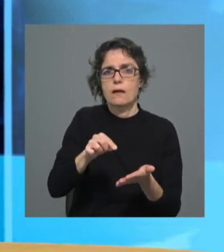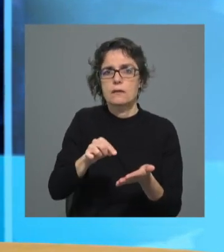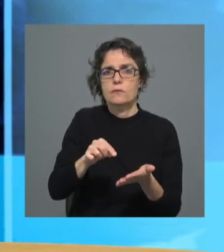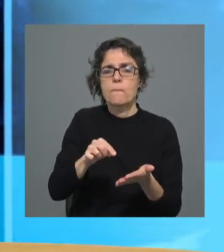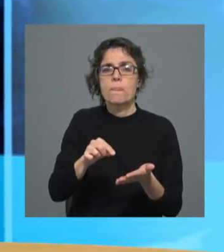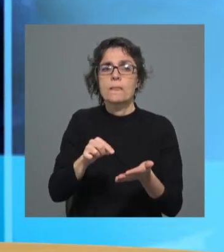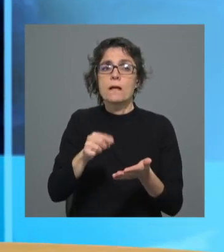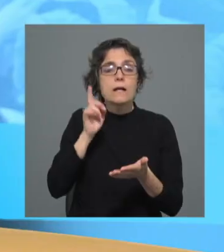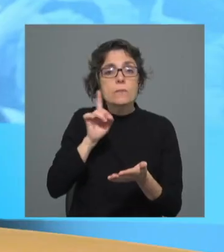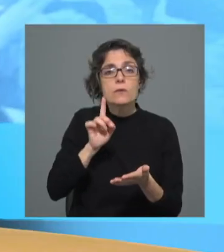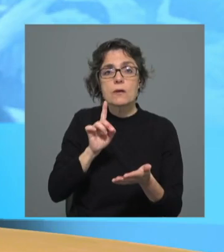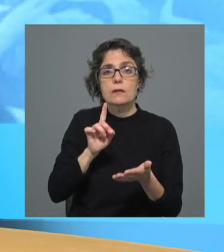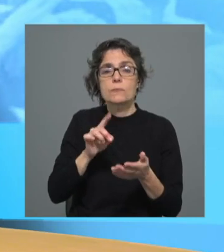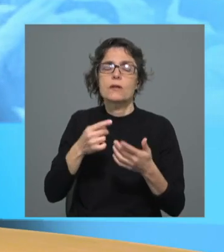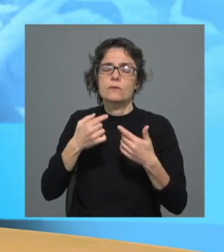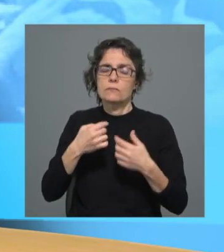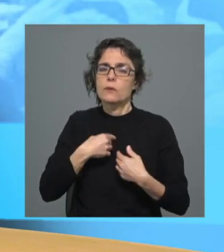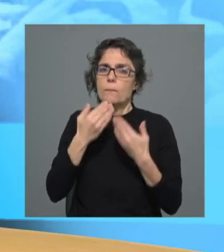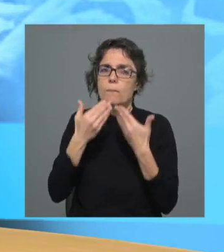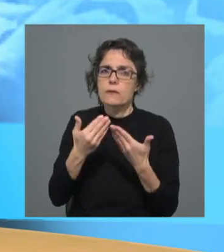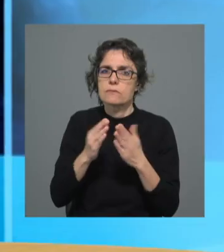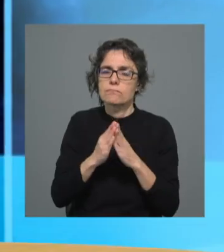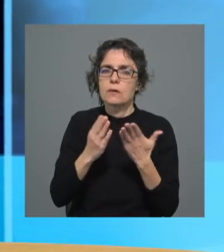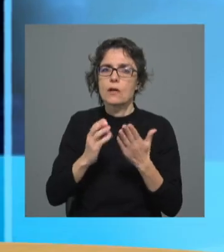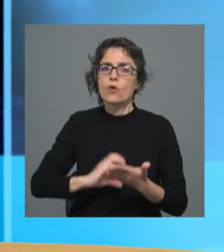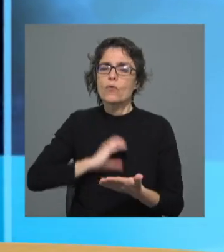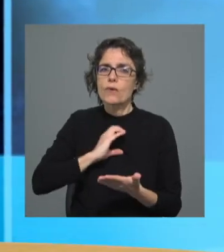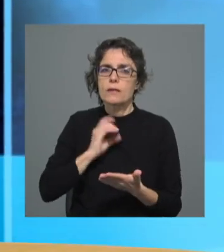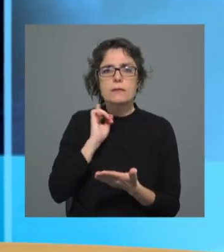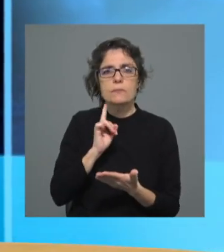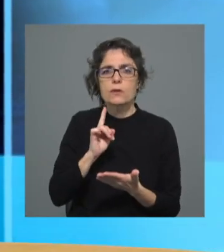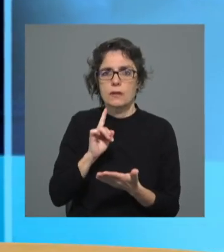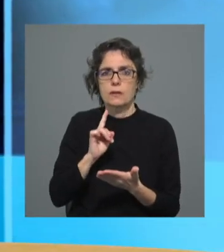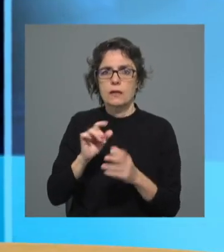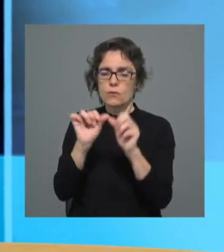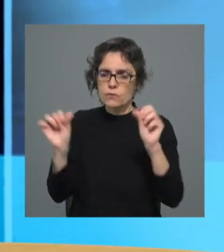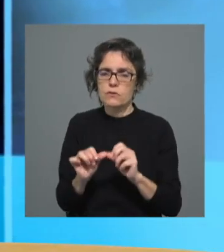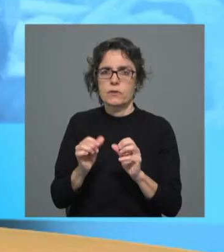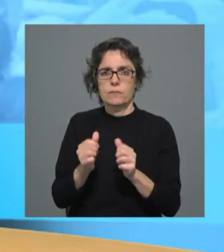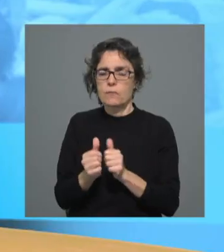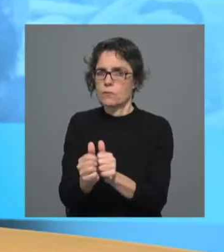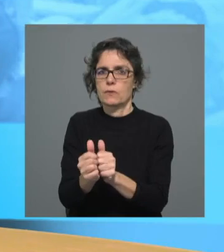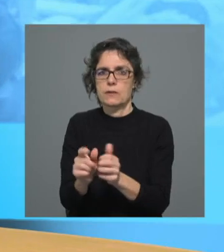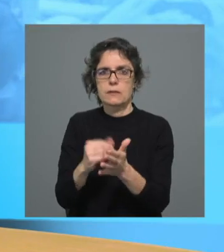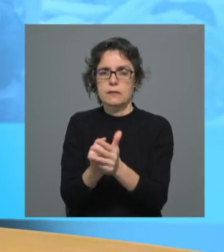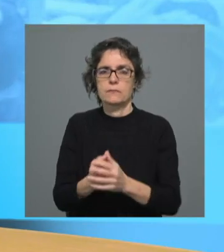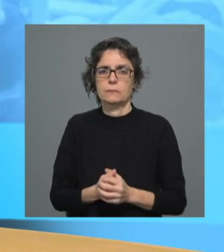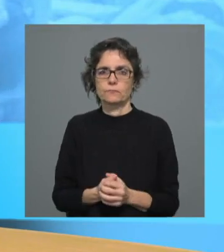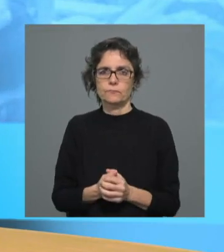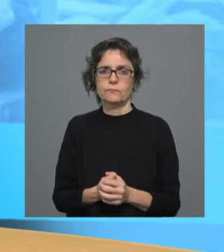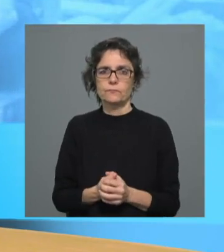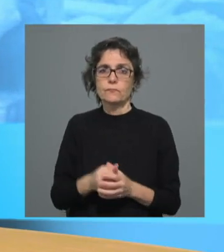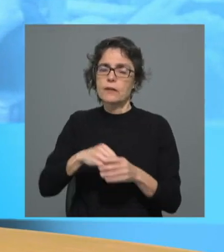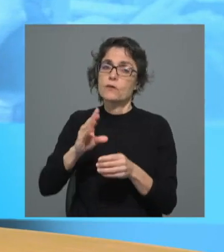infundadas. Portanto, vamos confiar no sistema e vamos dar esse sinal de confiança para toda a gente, dentro e fora da Igreja. E à própria Igreja, depois da coragem que